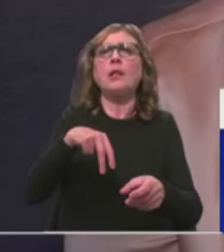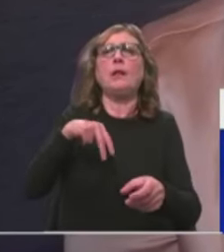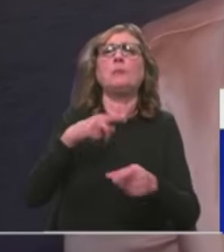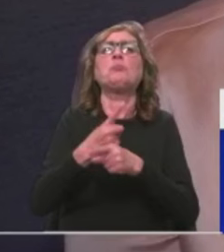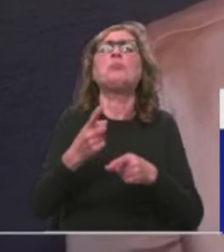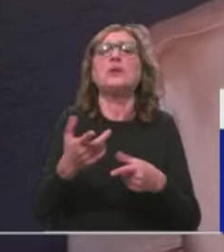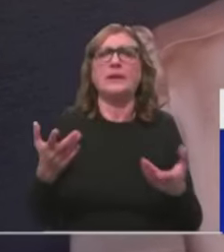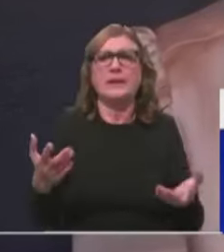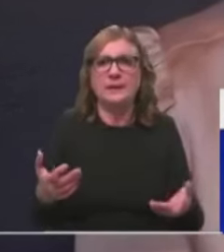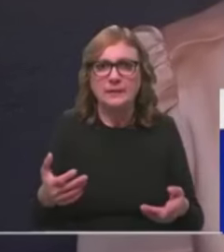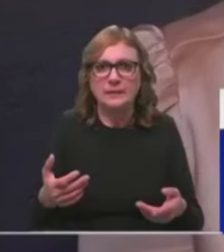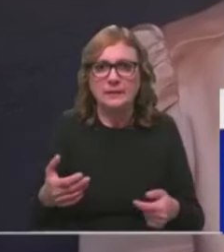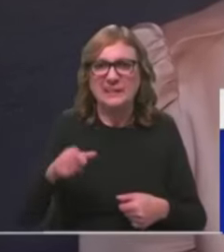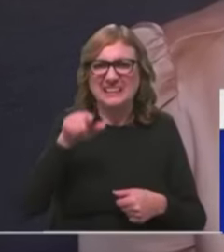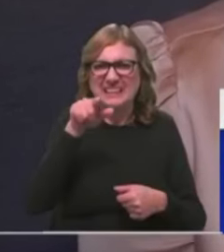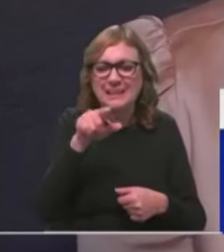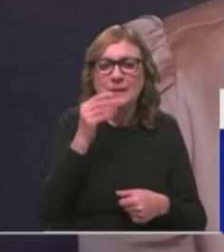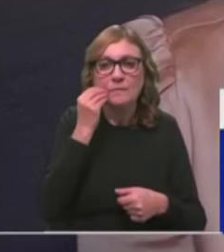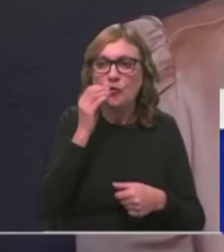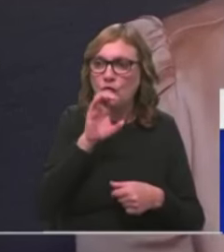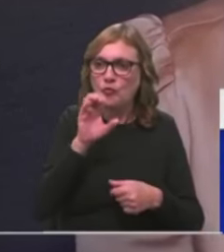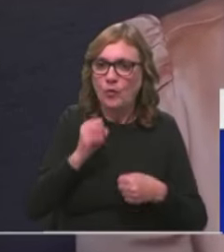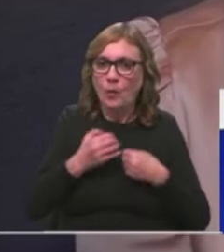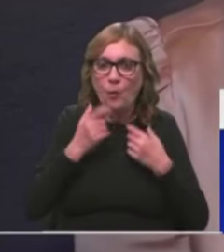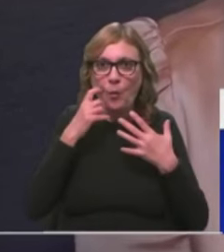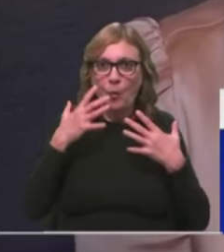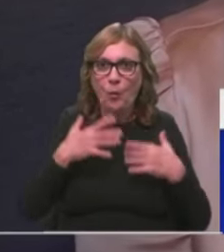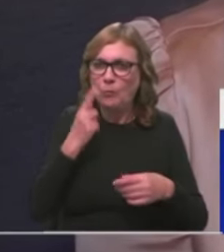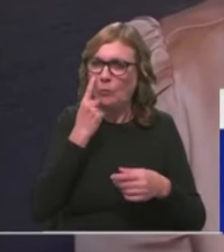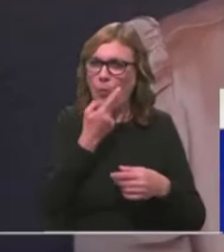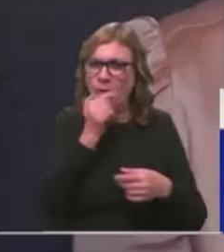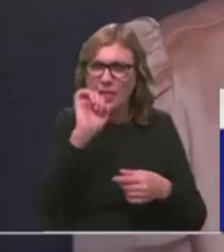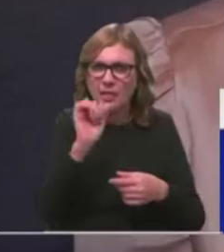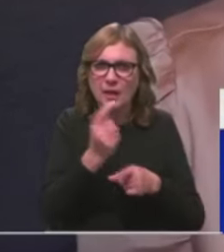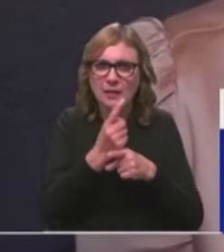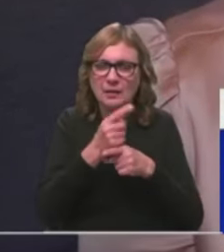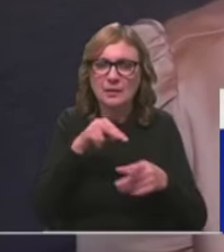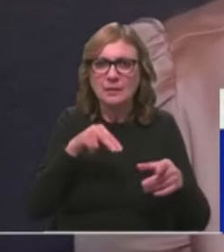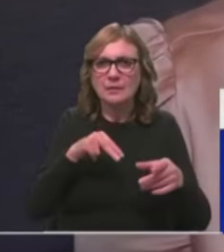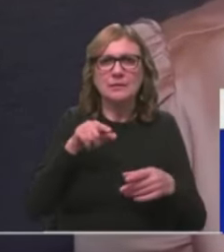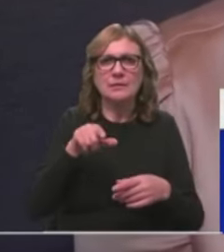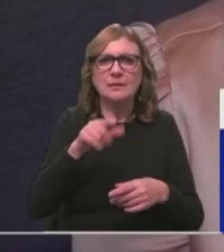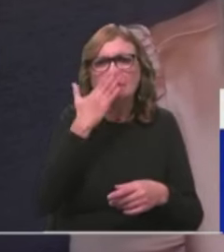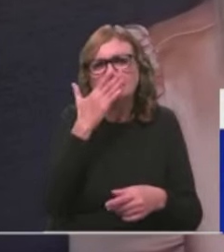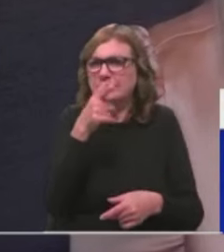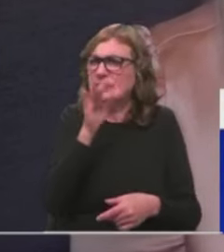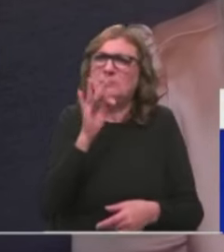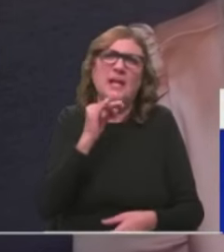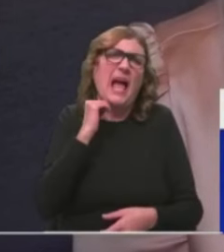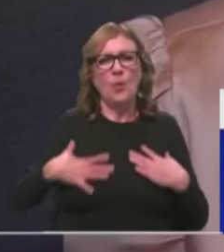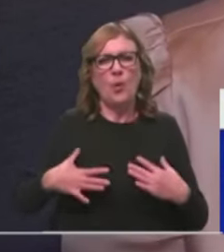trás a reação dele e do corpo dele do Olhar dele é um